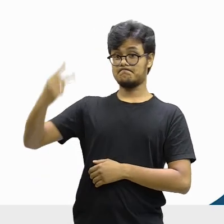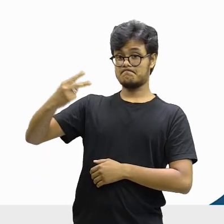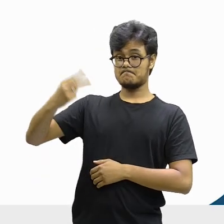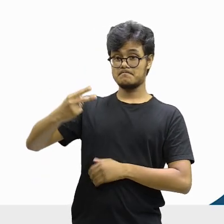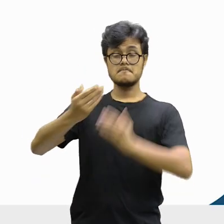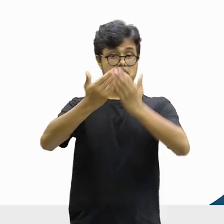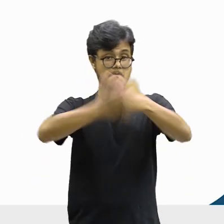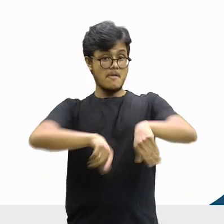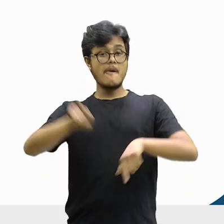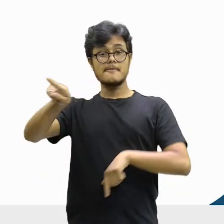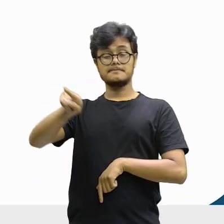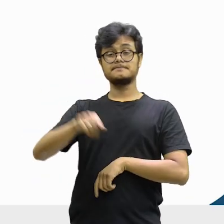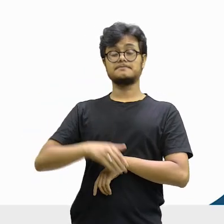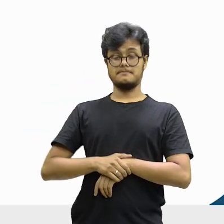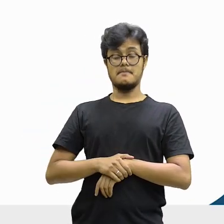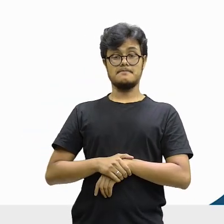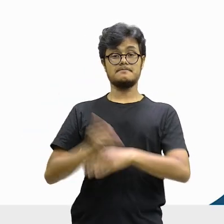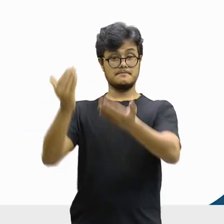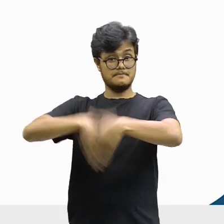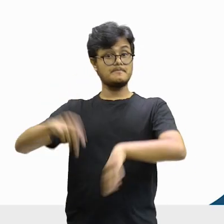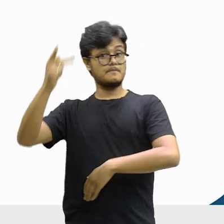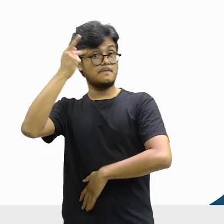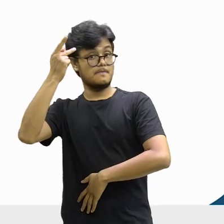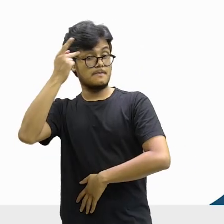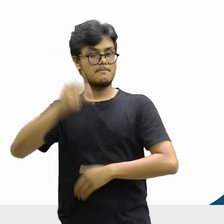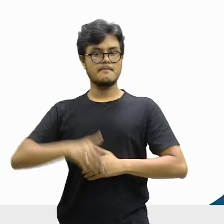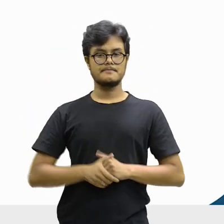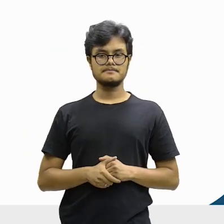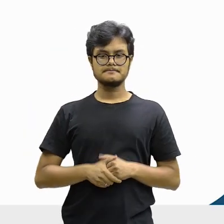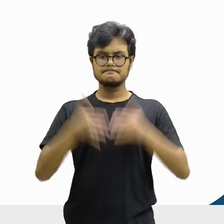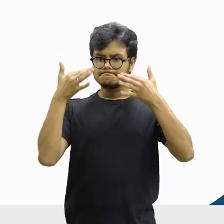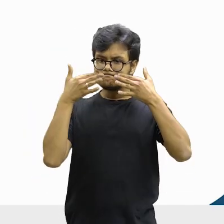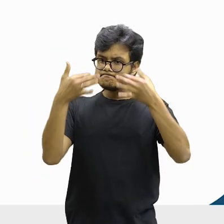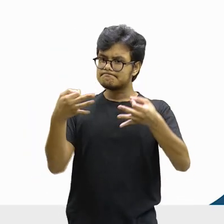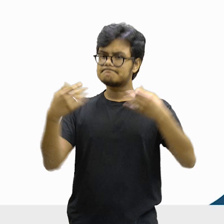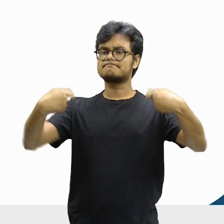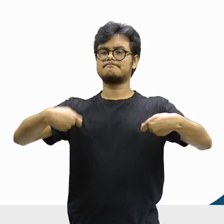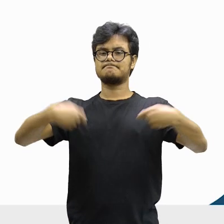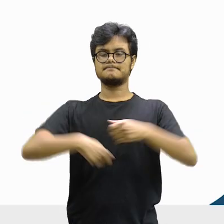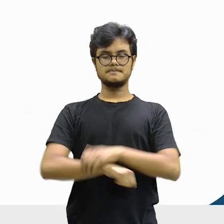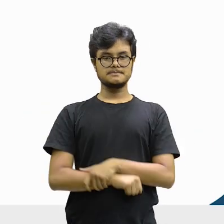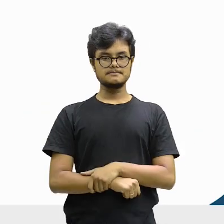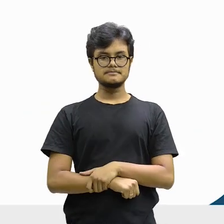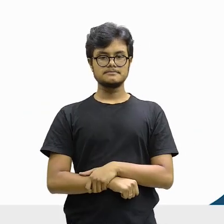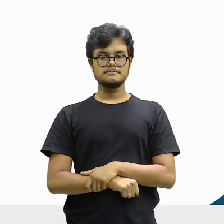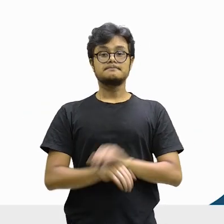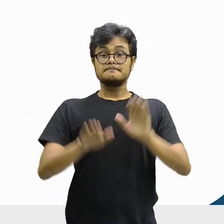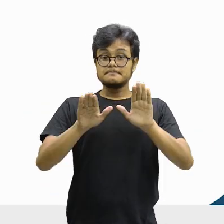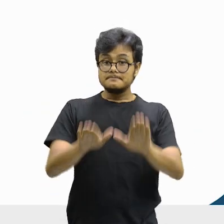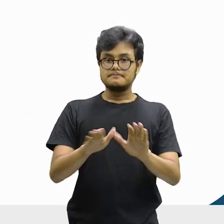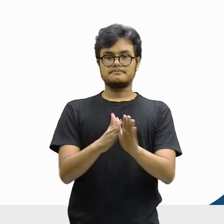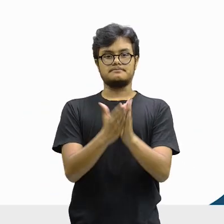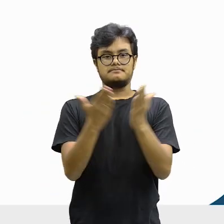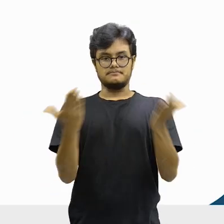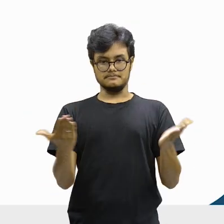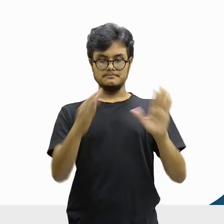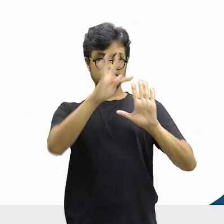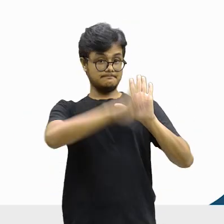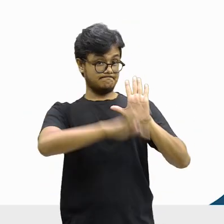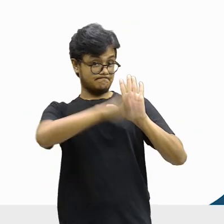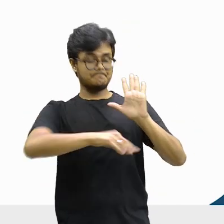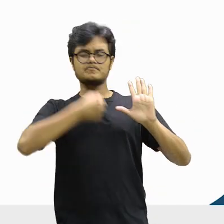questão da Unesp 2022. Então vamos prestar atenção? Presta atenção. Considere o trecho de